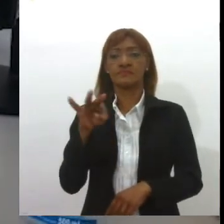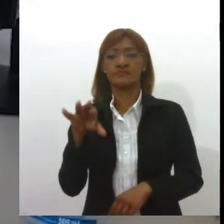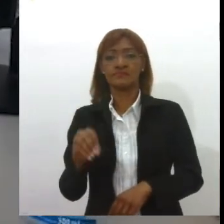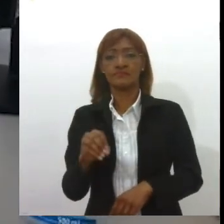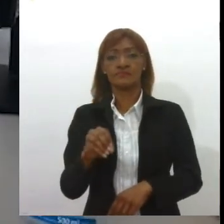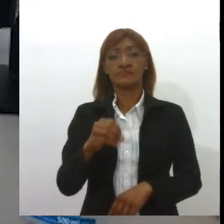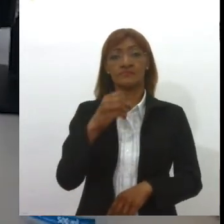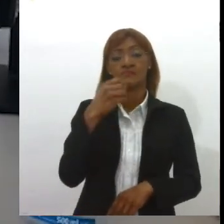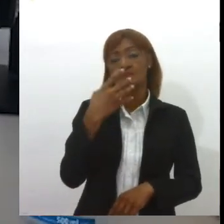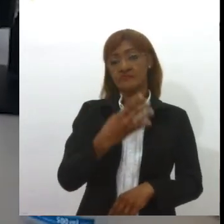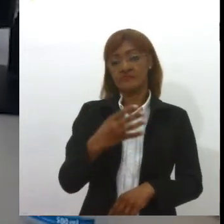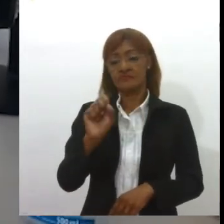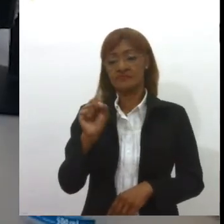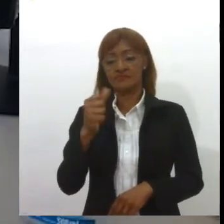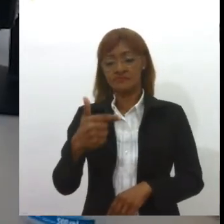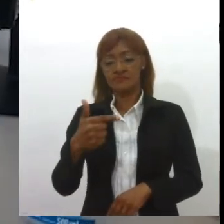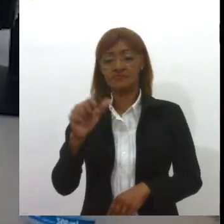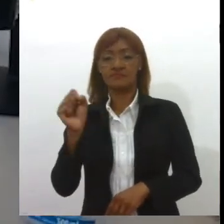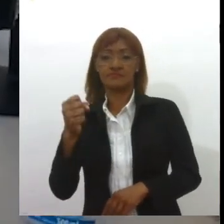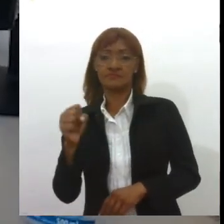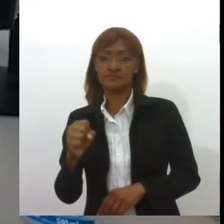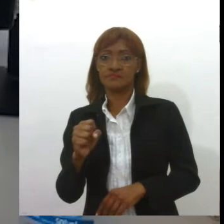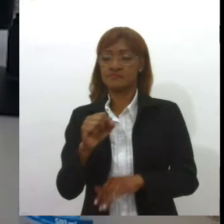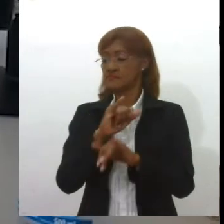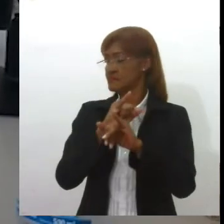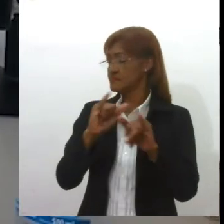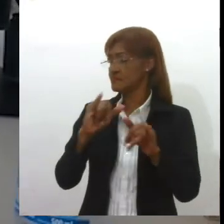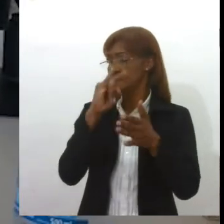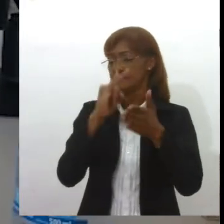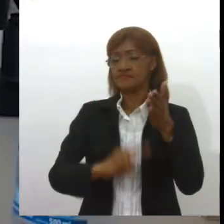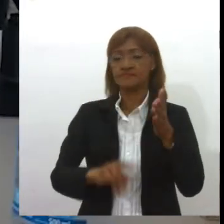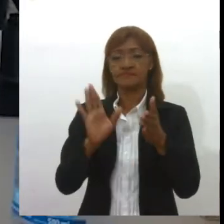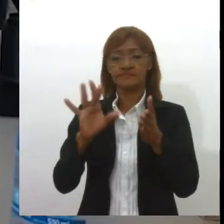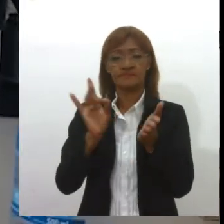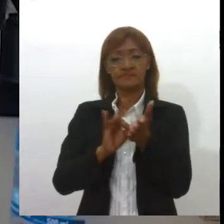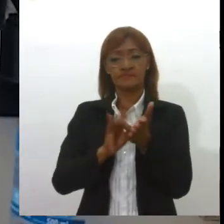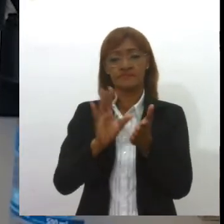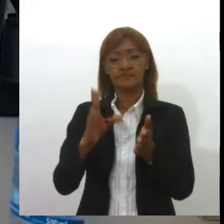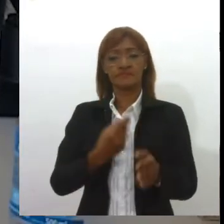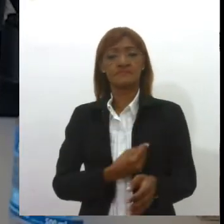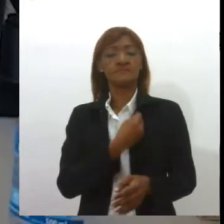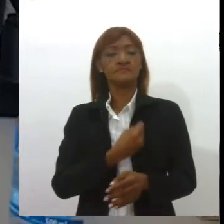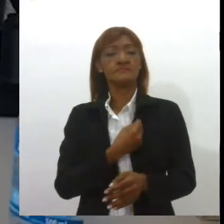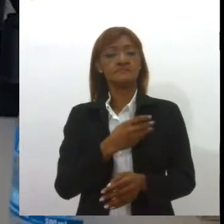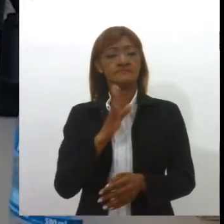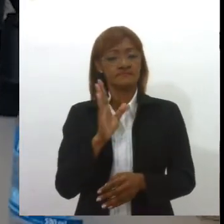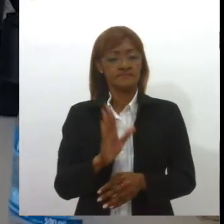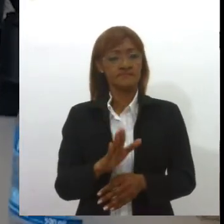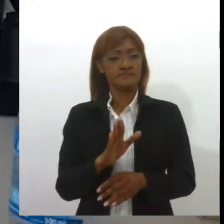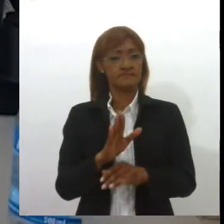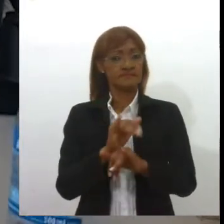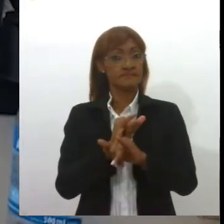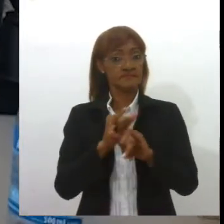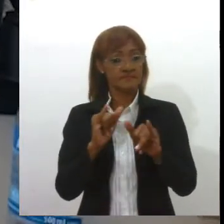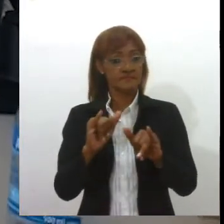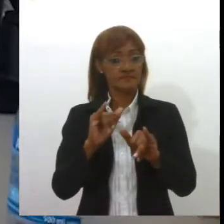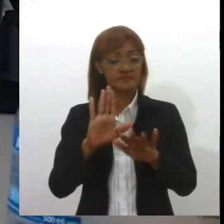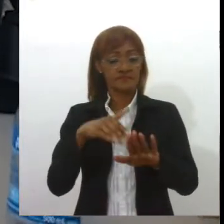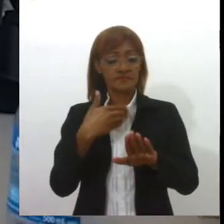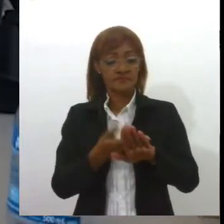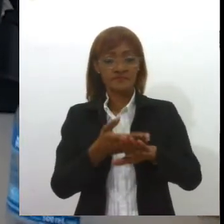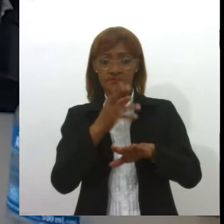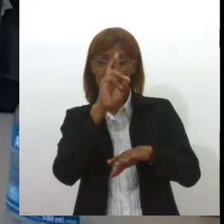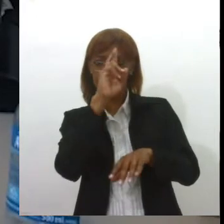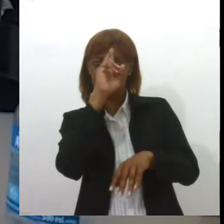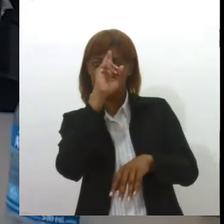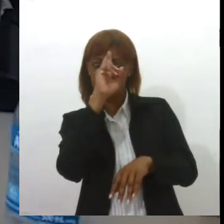428, e declarar o seu estoque. Lembrando que aqueles que vierem presencialmente devem declarar o seu estoque até o meio-dia